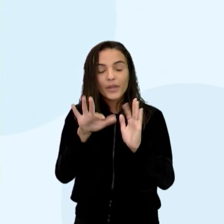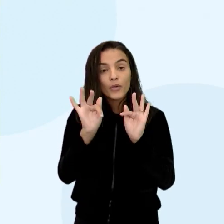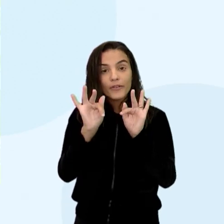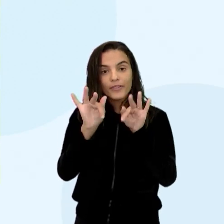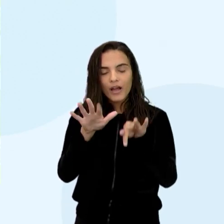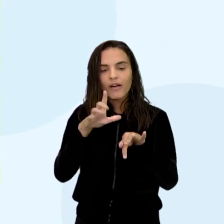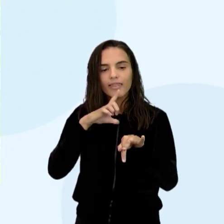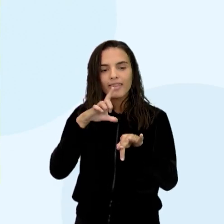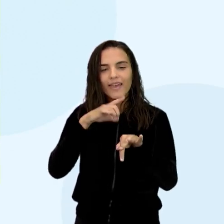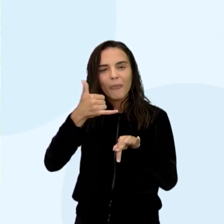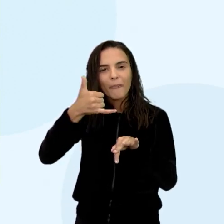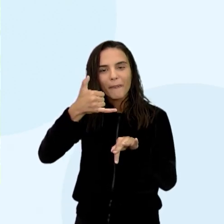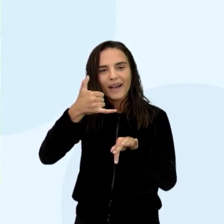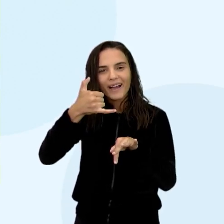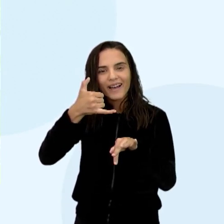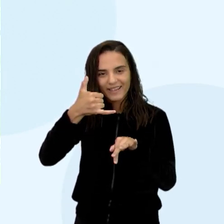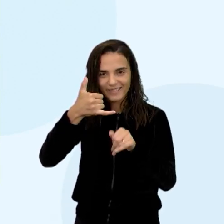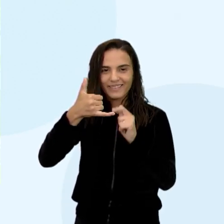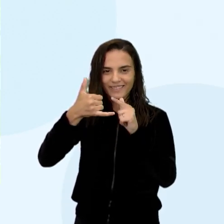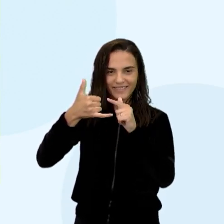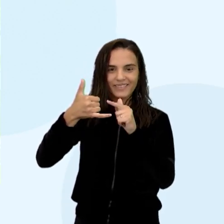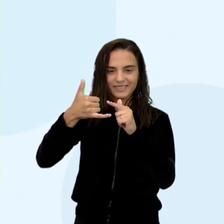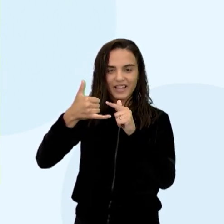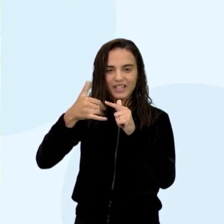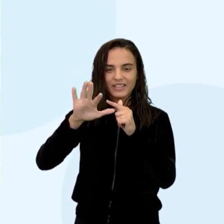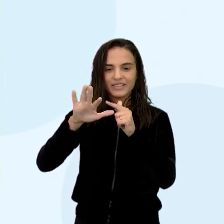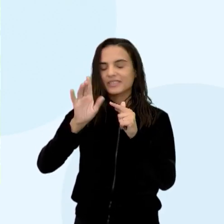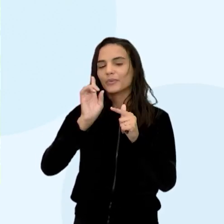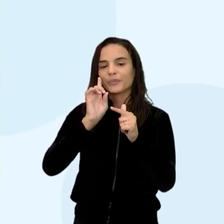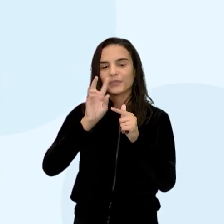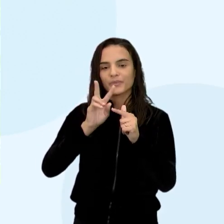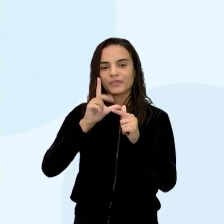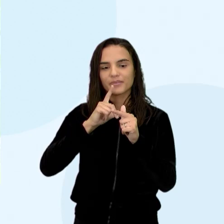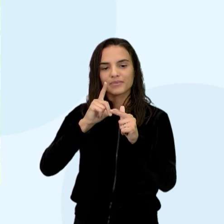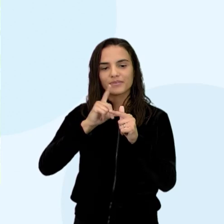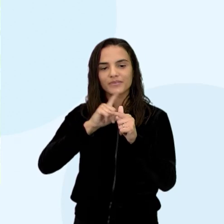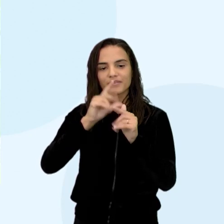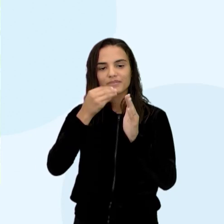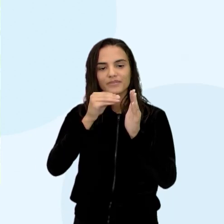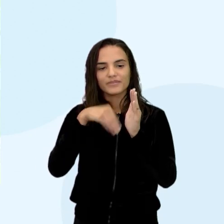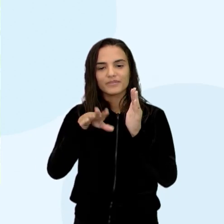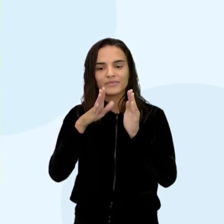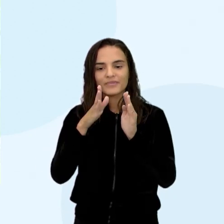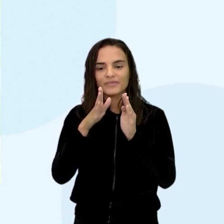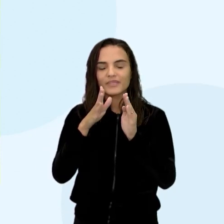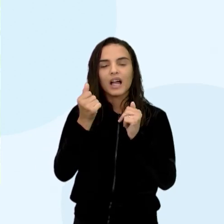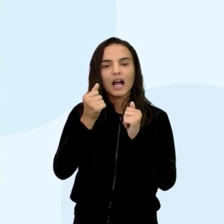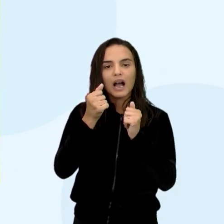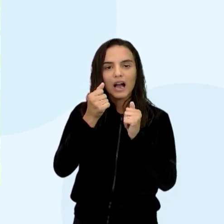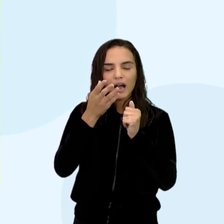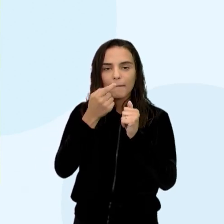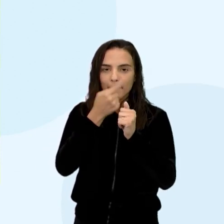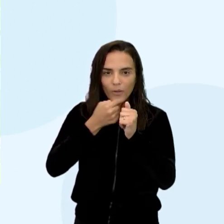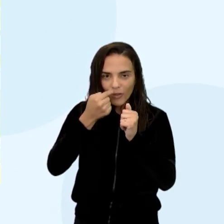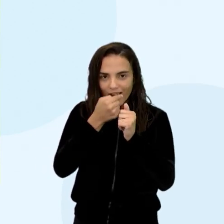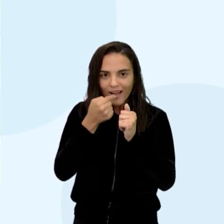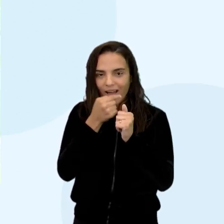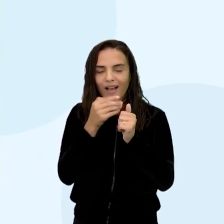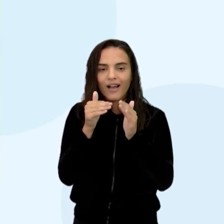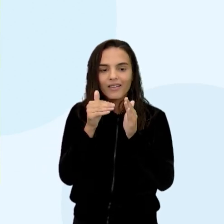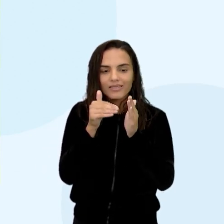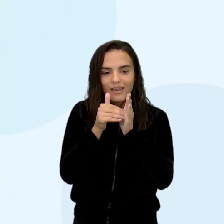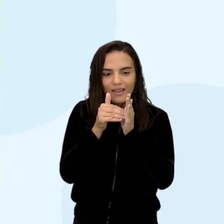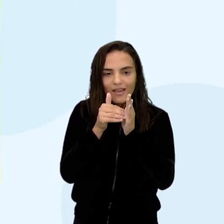tem uma aquelas canetas de retroprojetor, sabe? Então, deu acesso da boquinha dele até